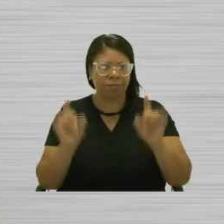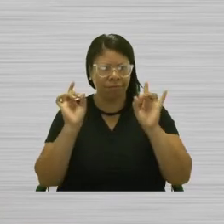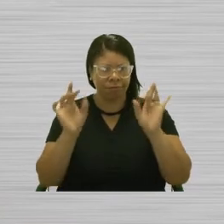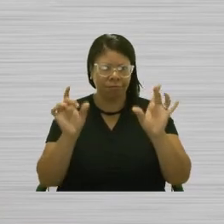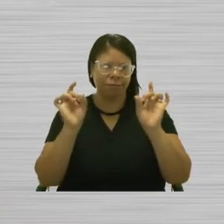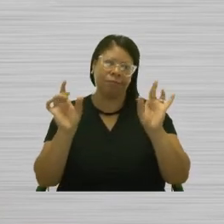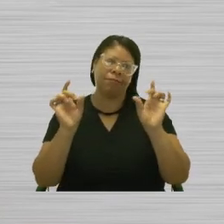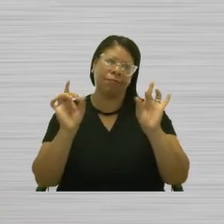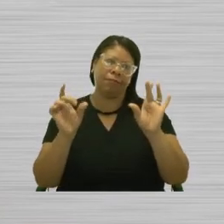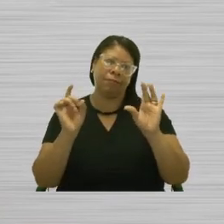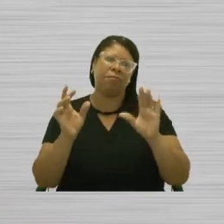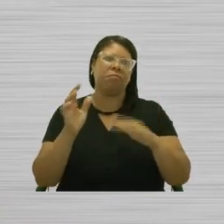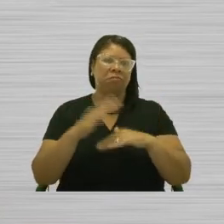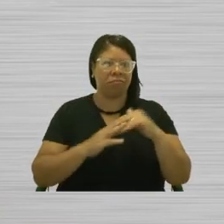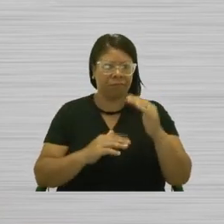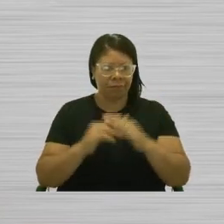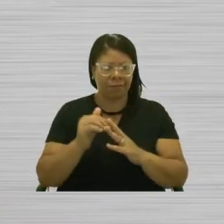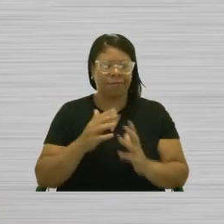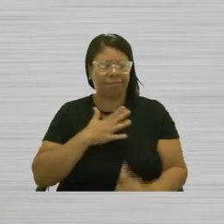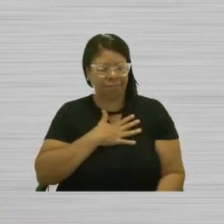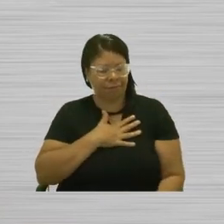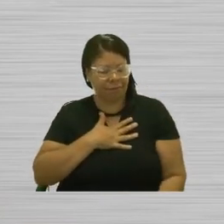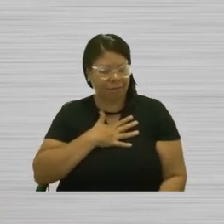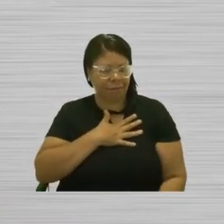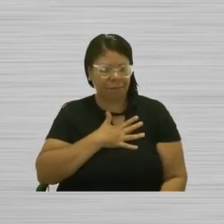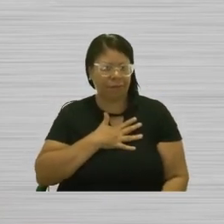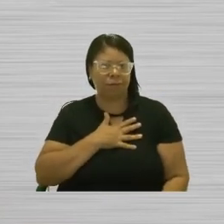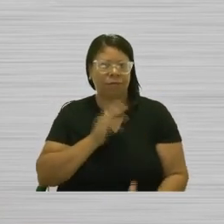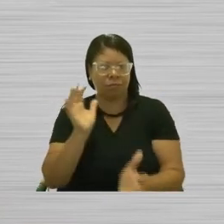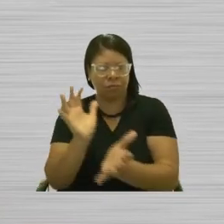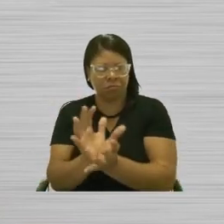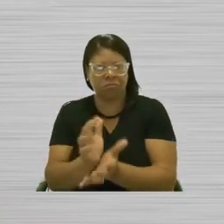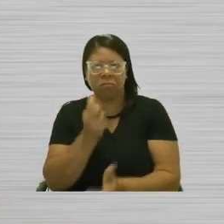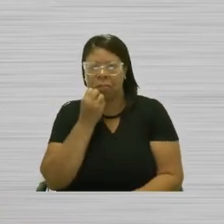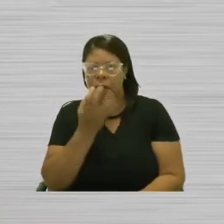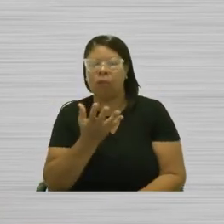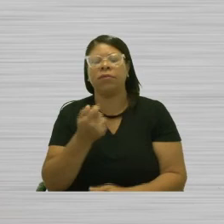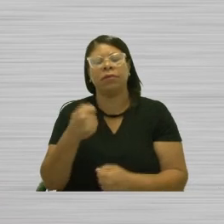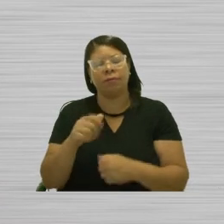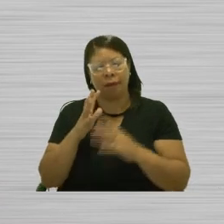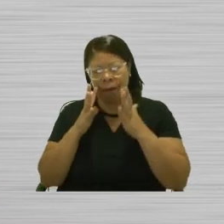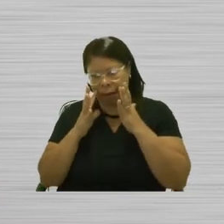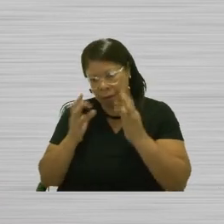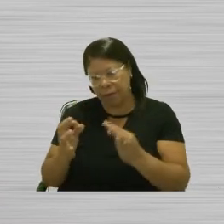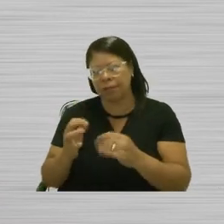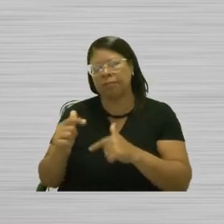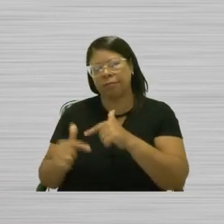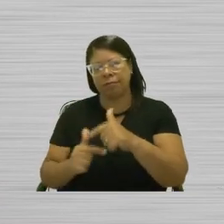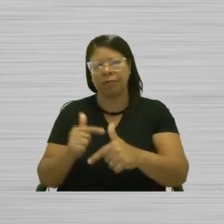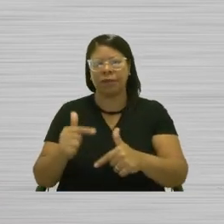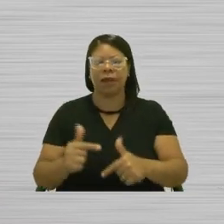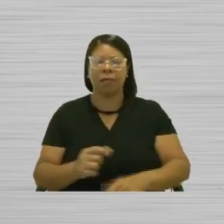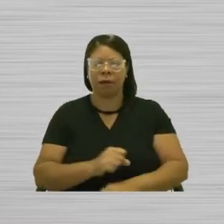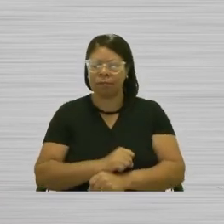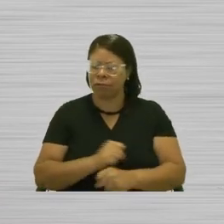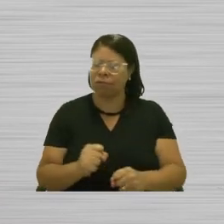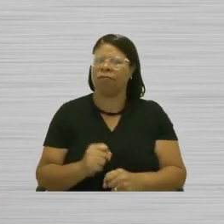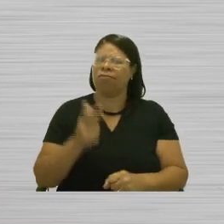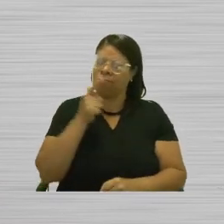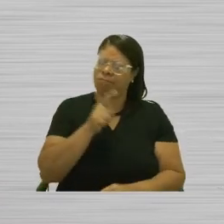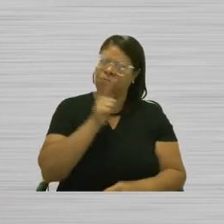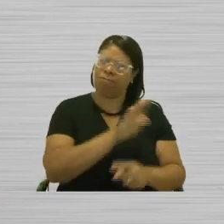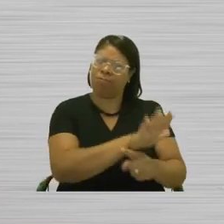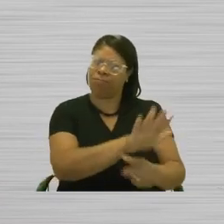eu valorizo muito e é uma equipe que assim, a gente tem que ter muito carinho, porque eles fazem até o impossível para nos atender.